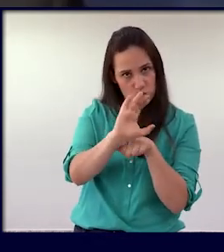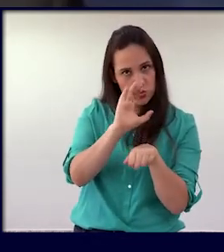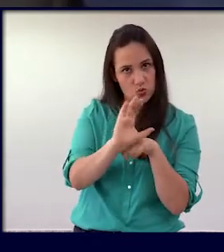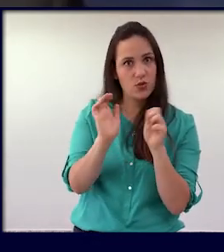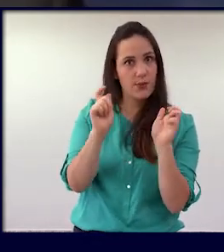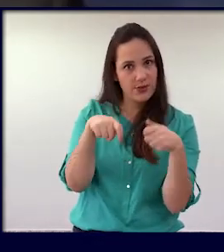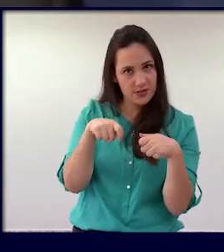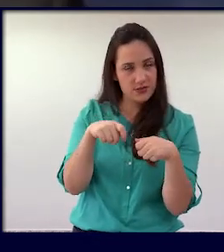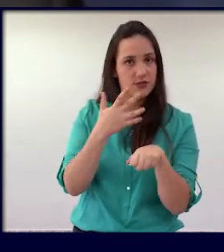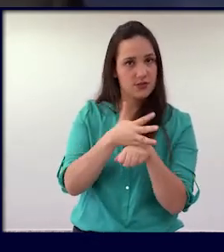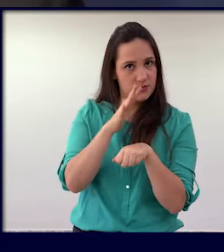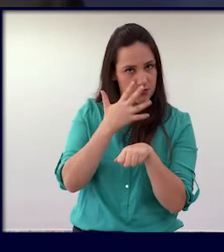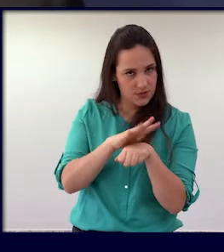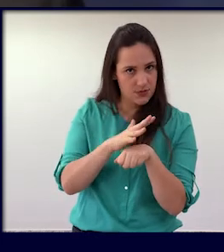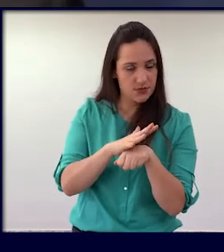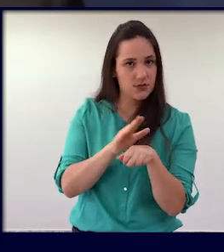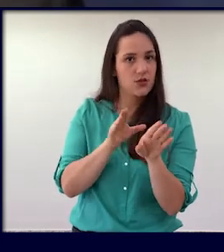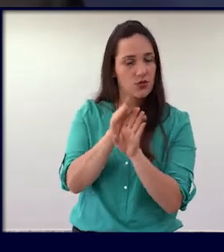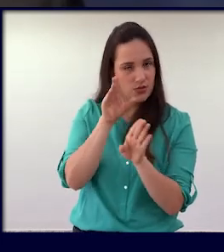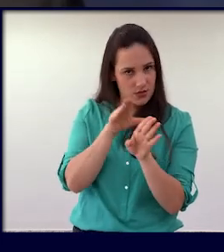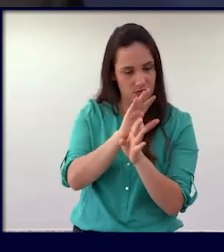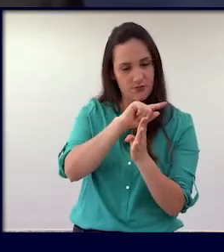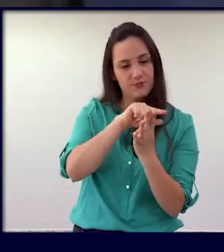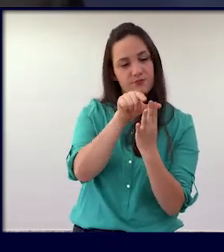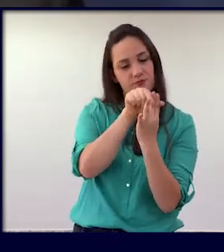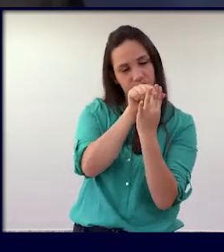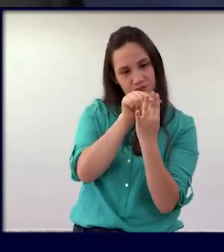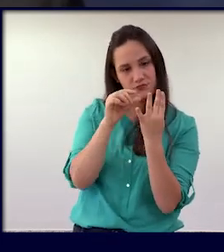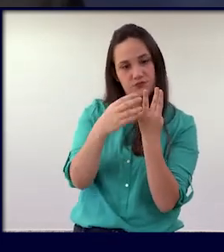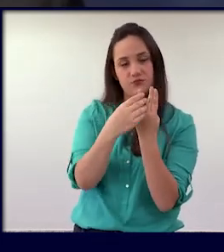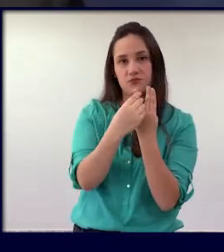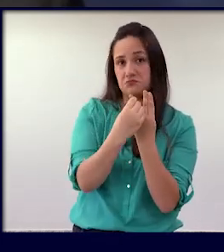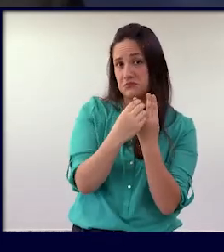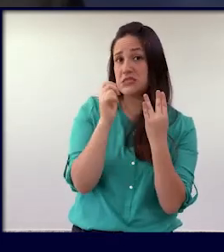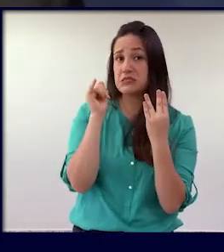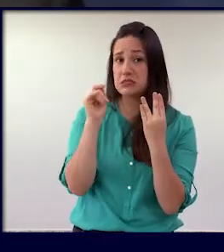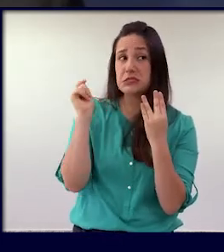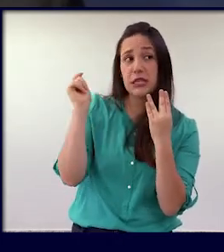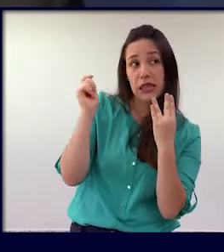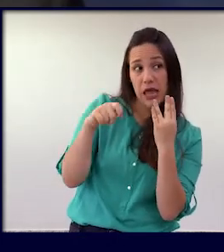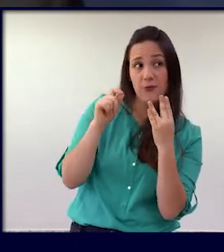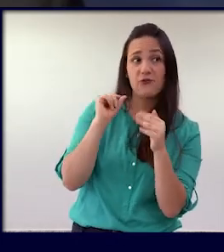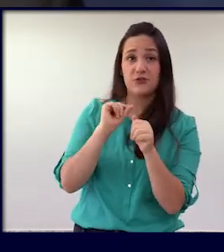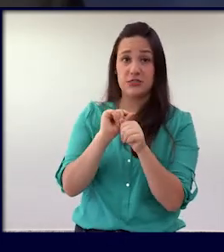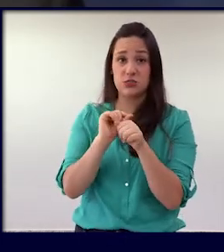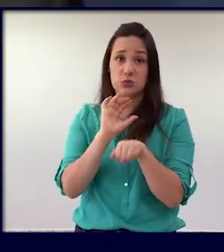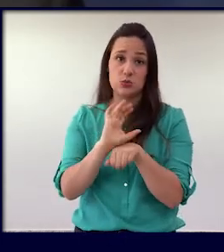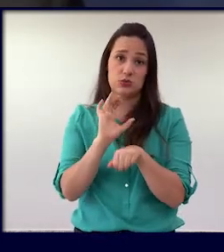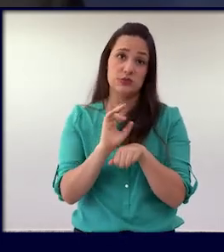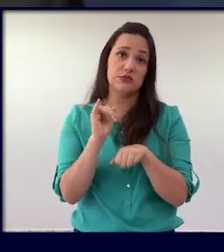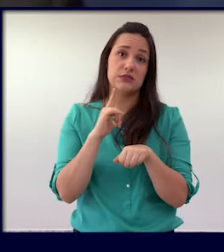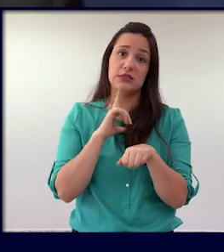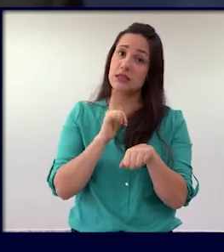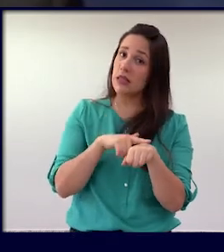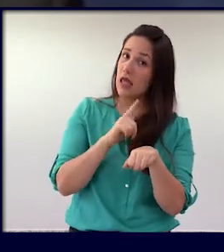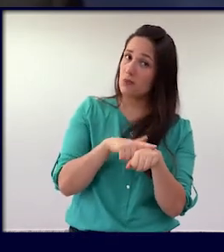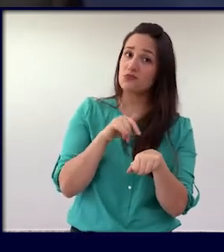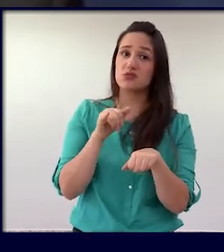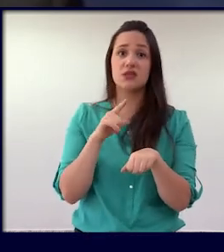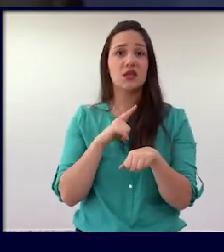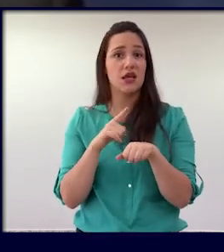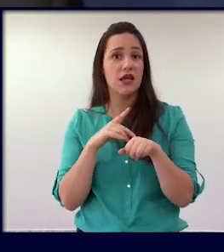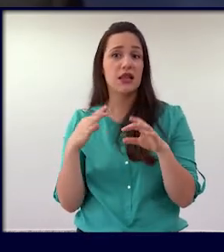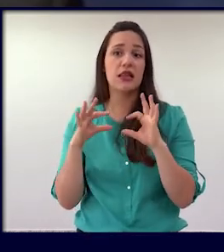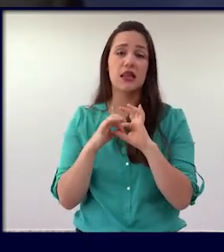que recebe a capacitação, o treinamento e a orientação. Havendo possibilidade,